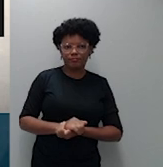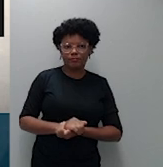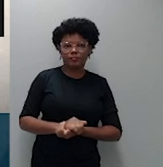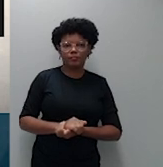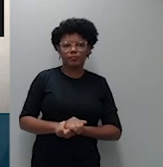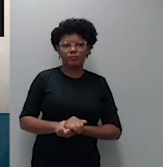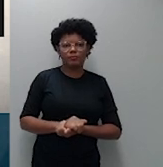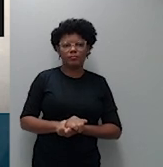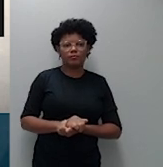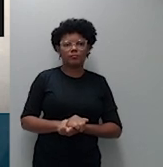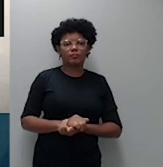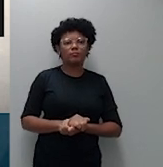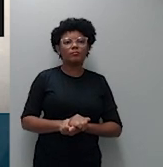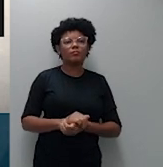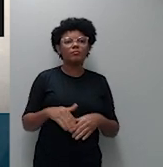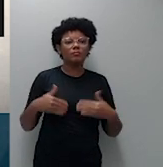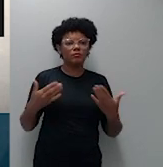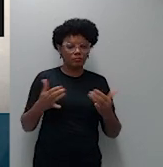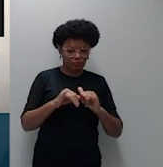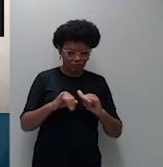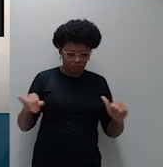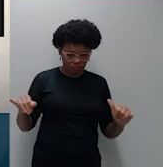então trocamos